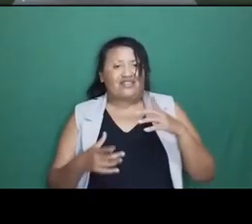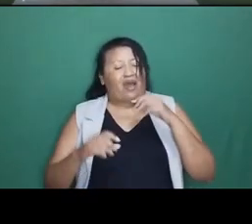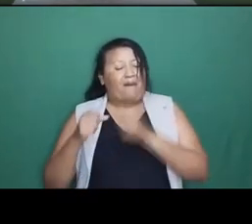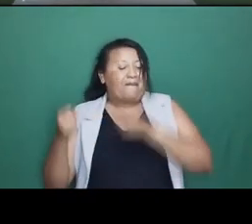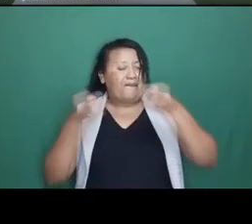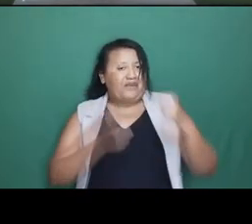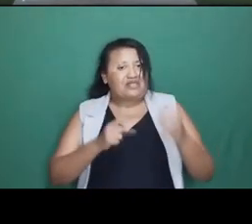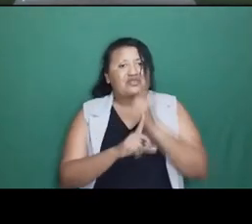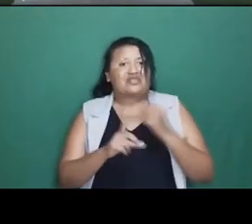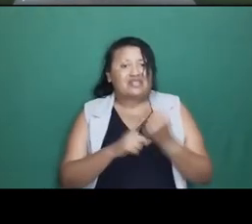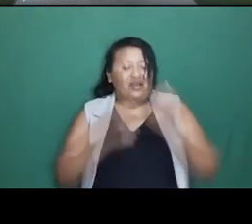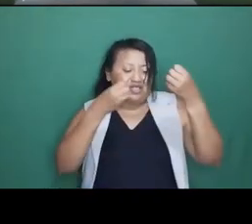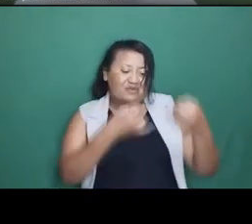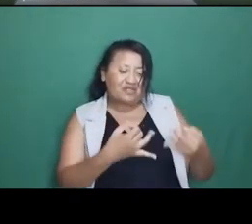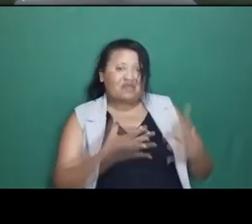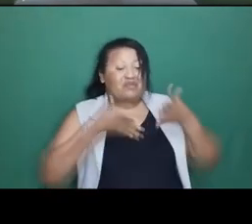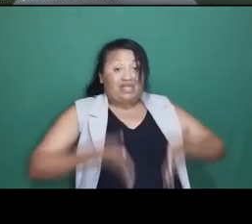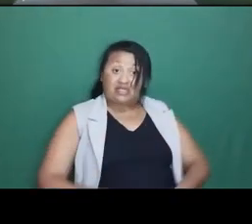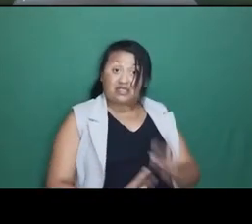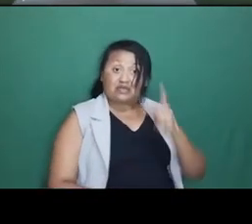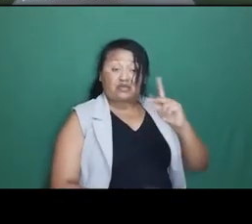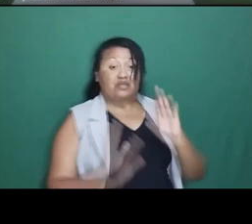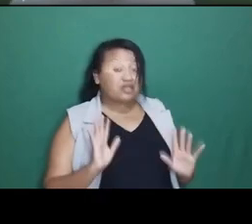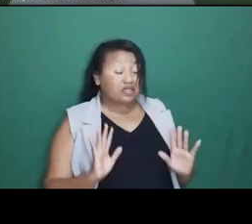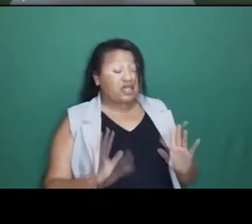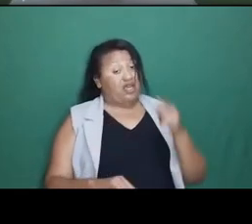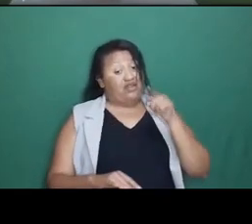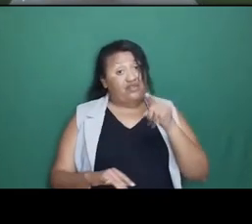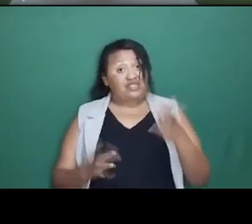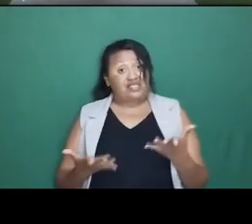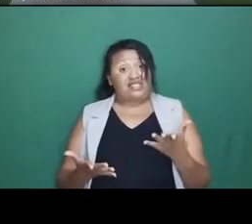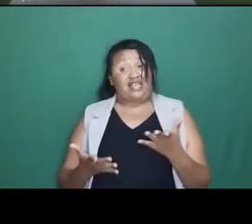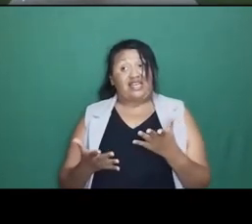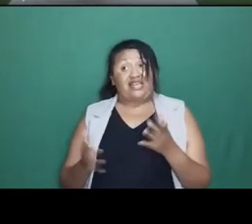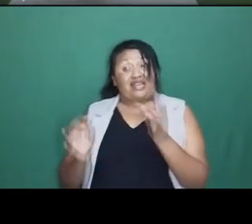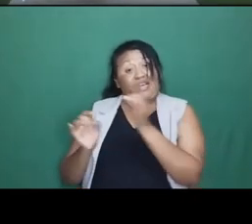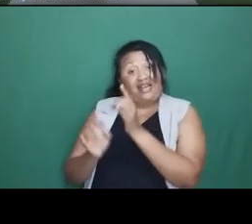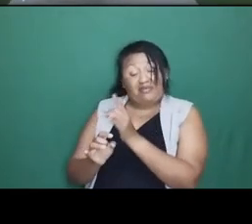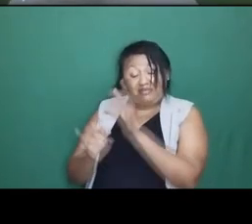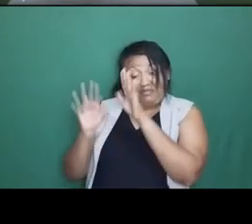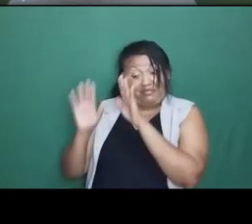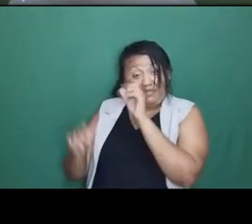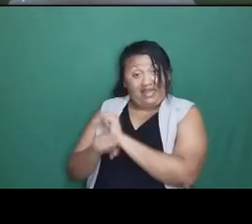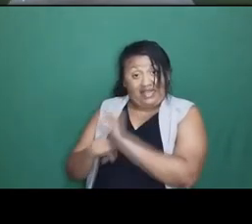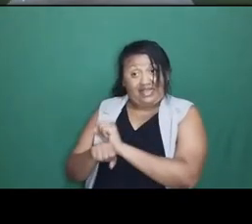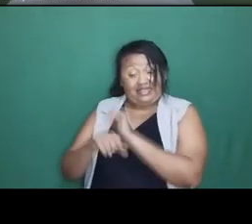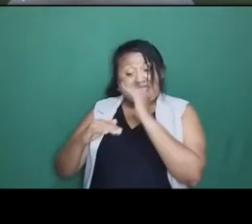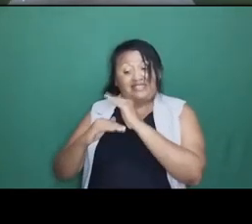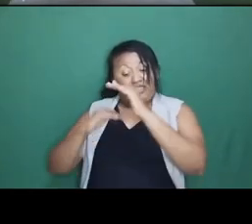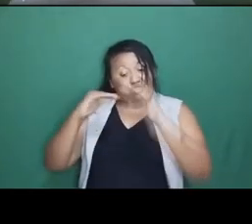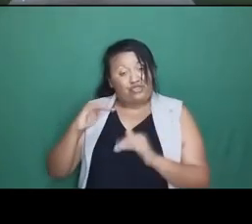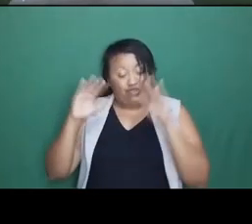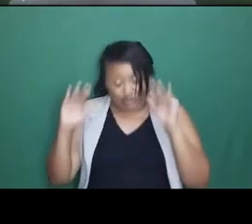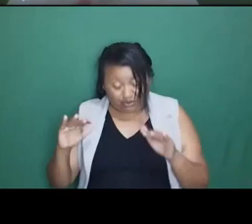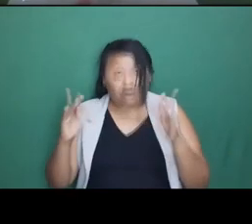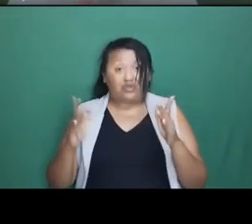é definida pelo seu nascimento Aí você ia deixar de ser surdo para ser cidadão